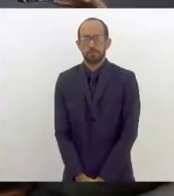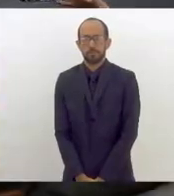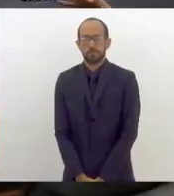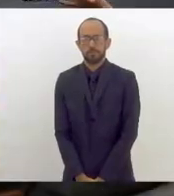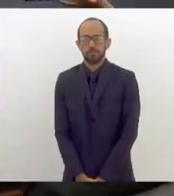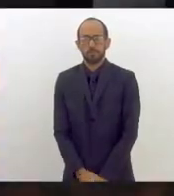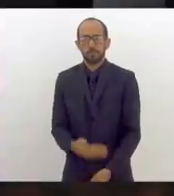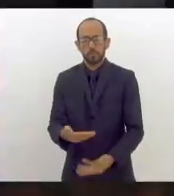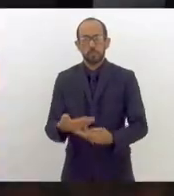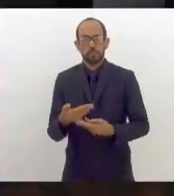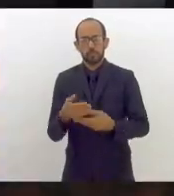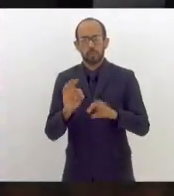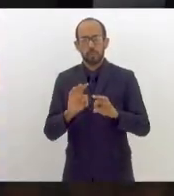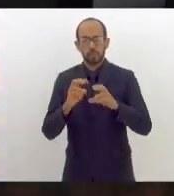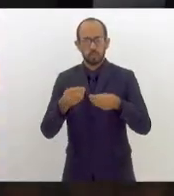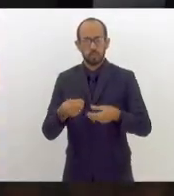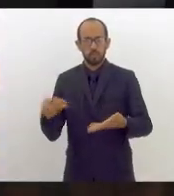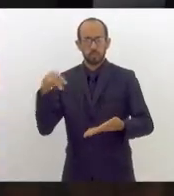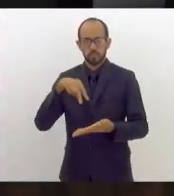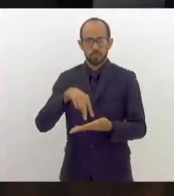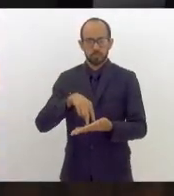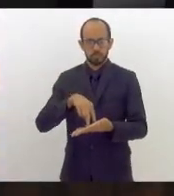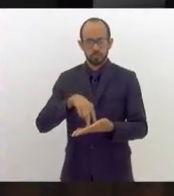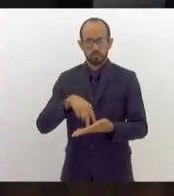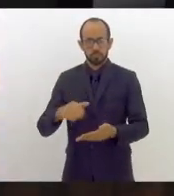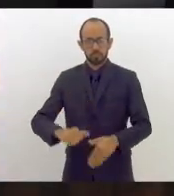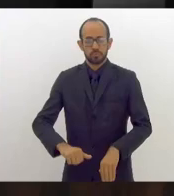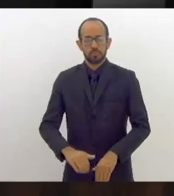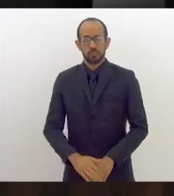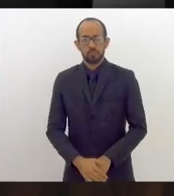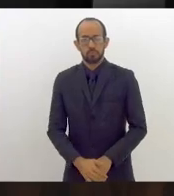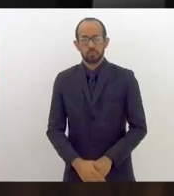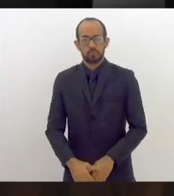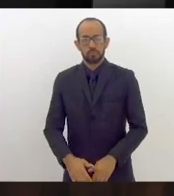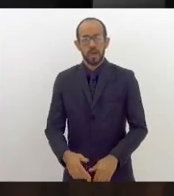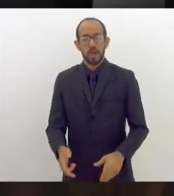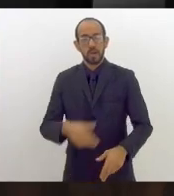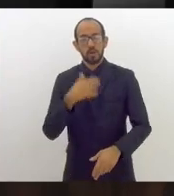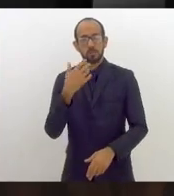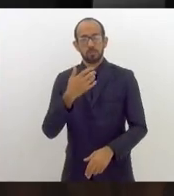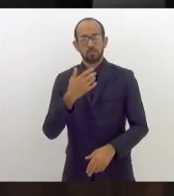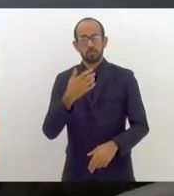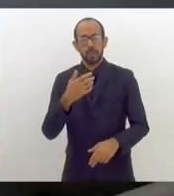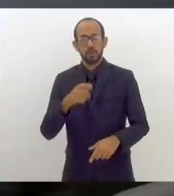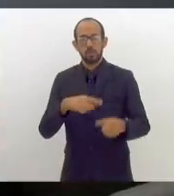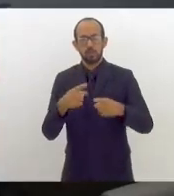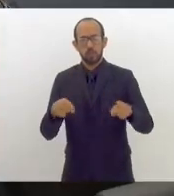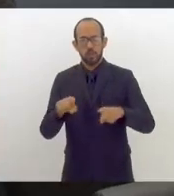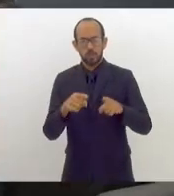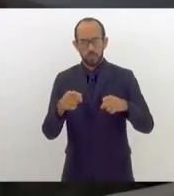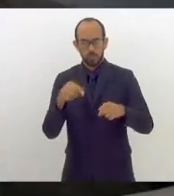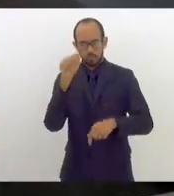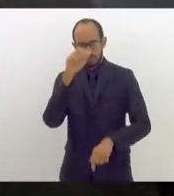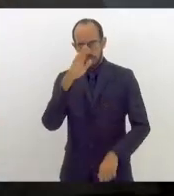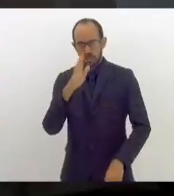convido a todos que se coloquem em posição de respeito para ouvirmos o hino nacional